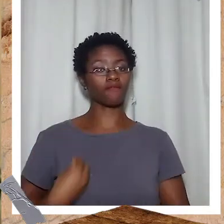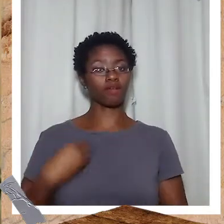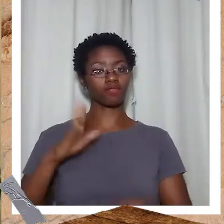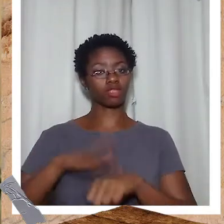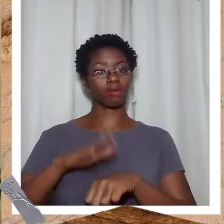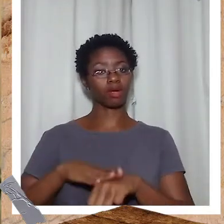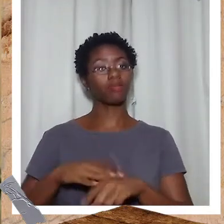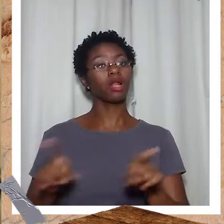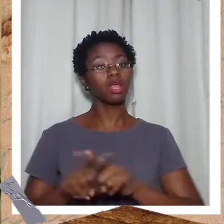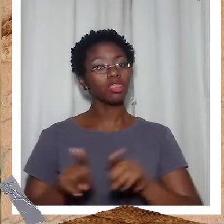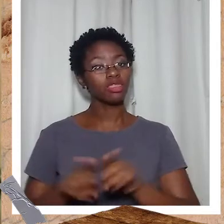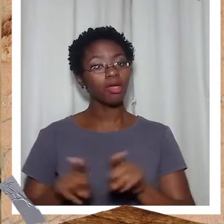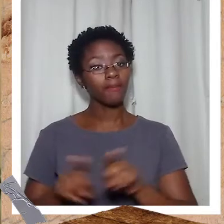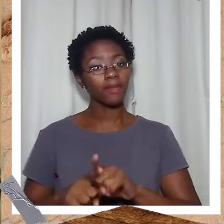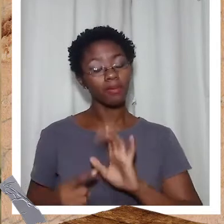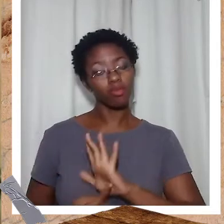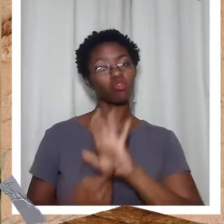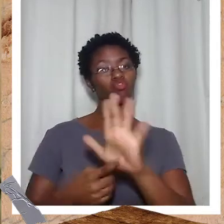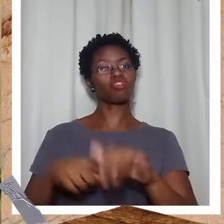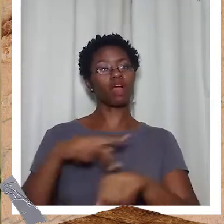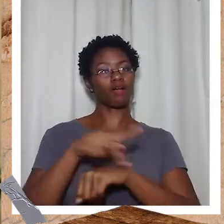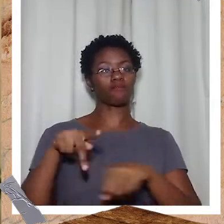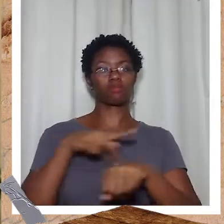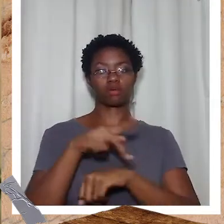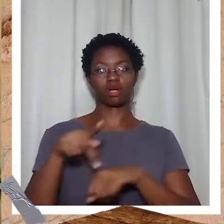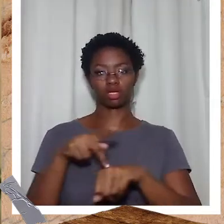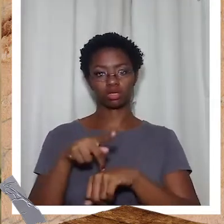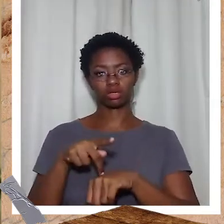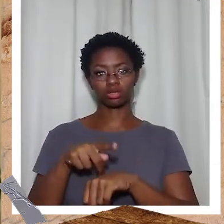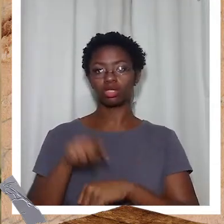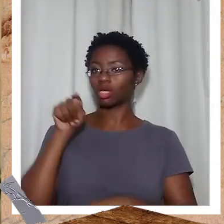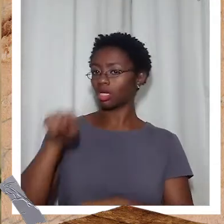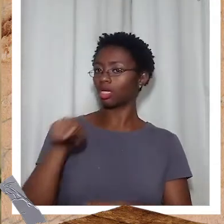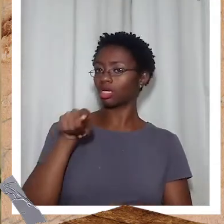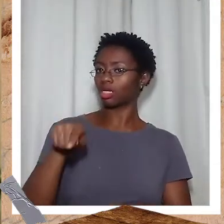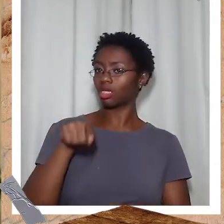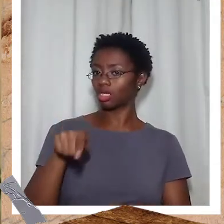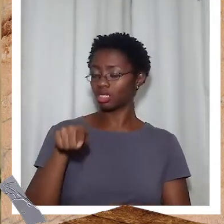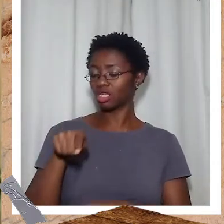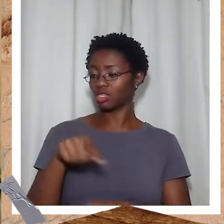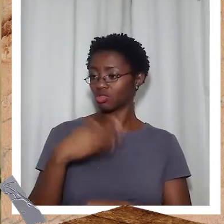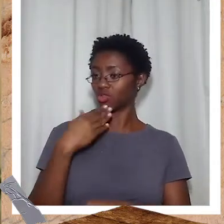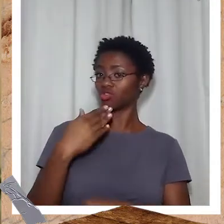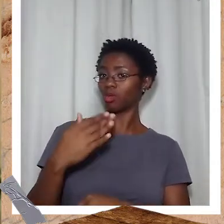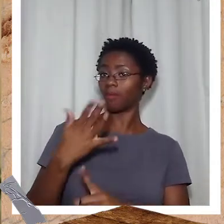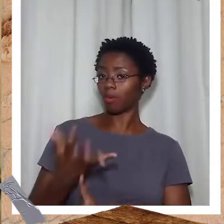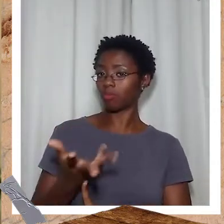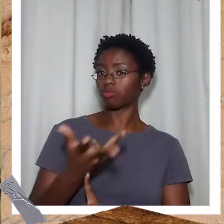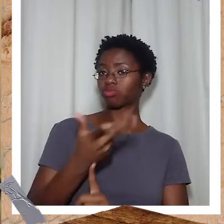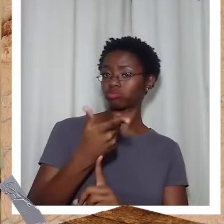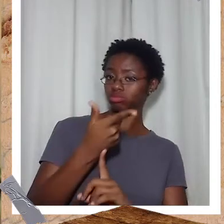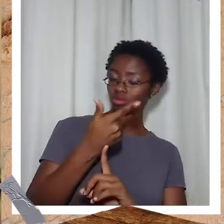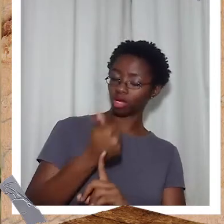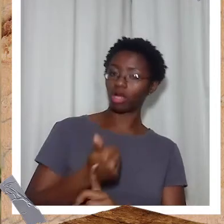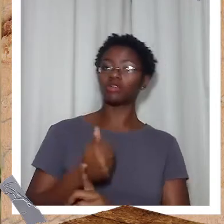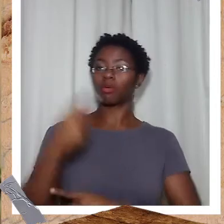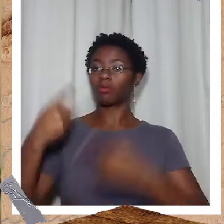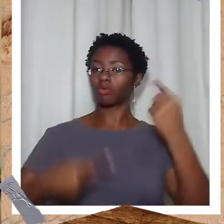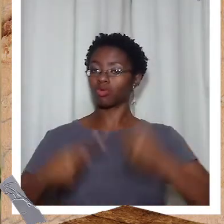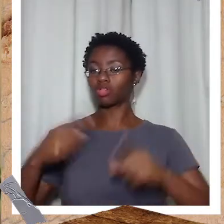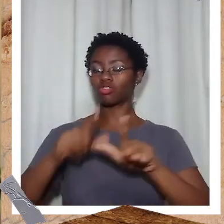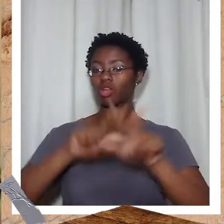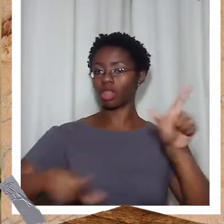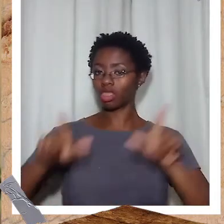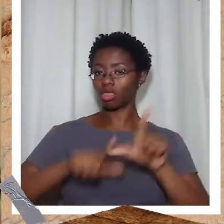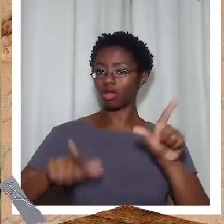uma interpretação do país. E esse dispositivo estético, político, literário, em partir de